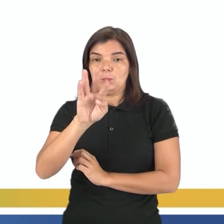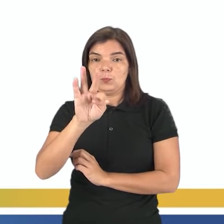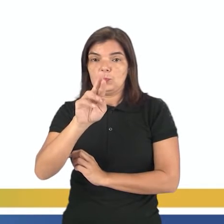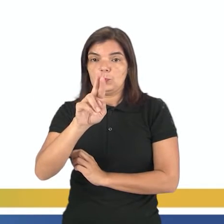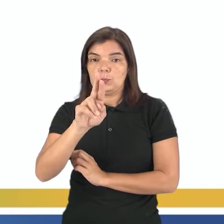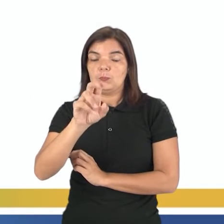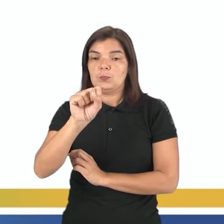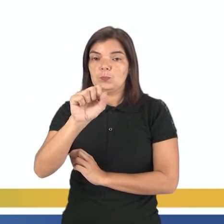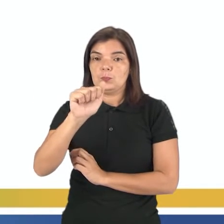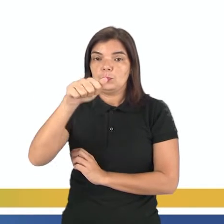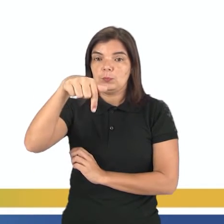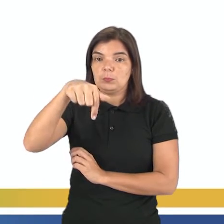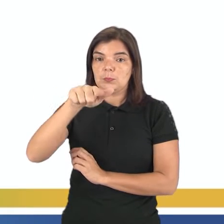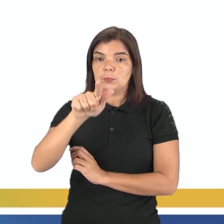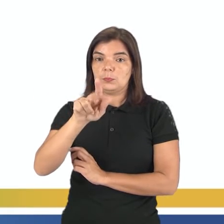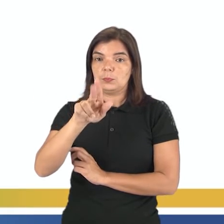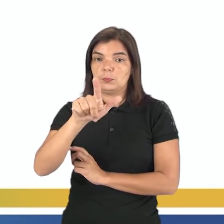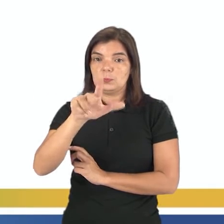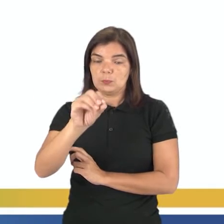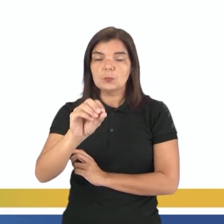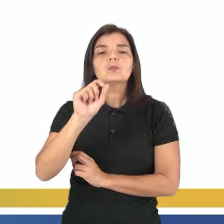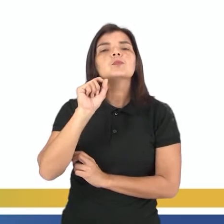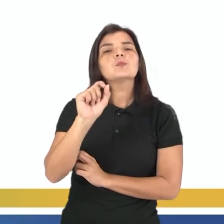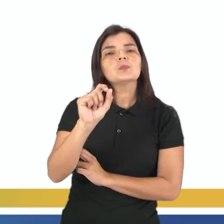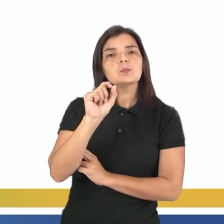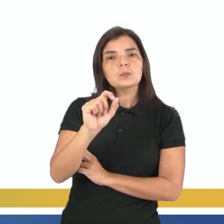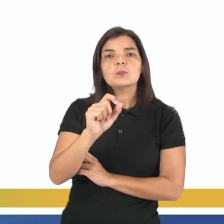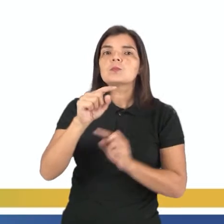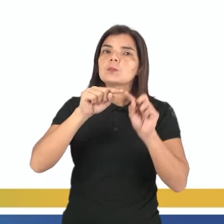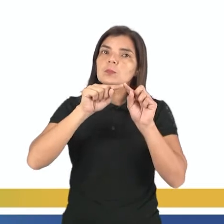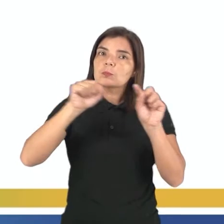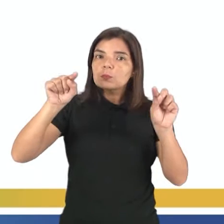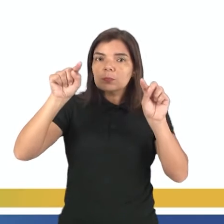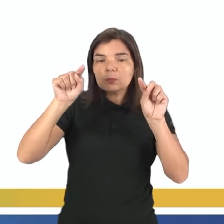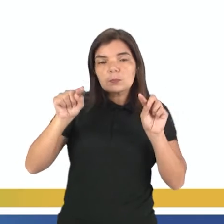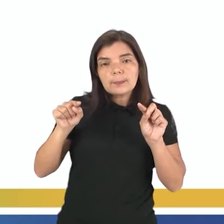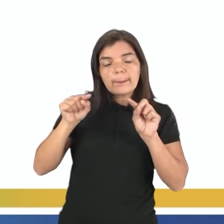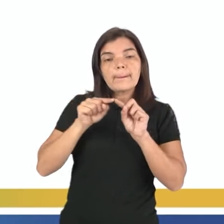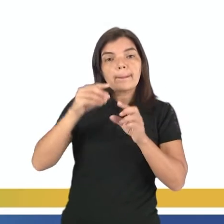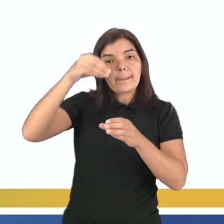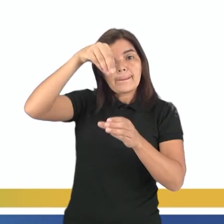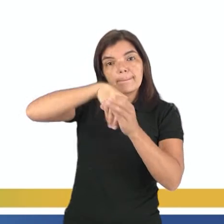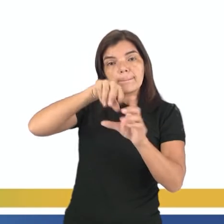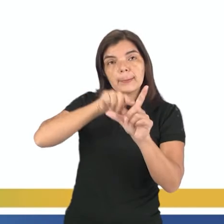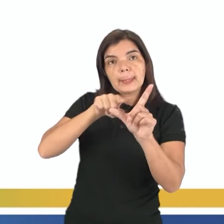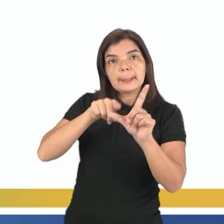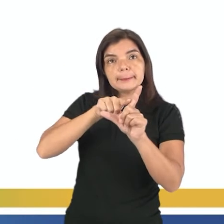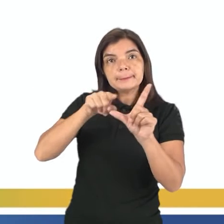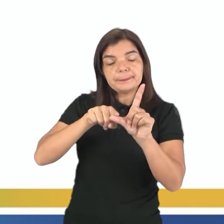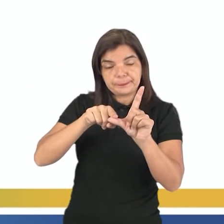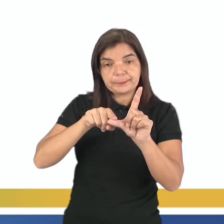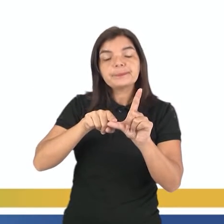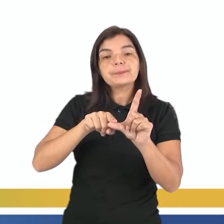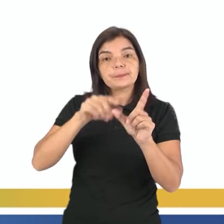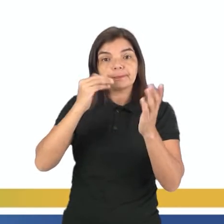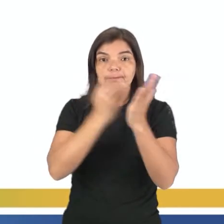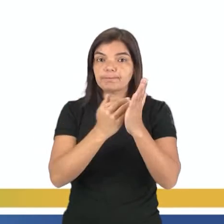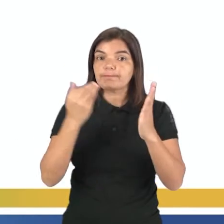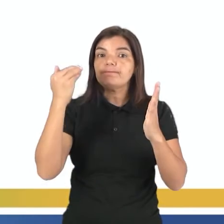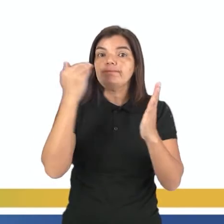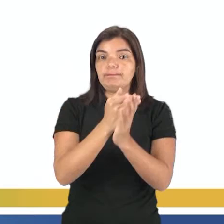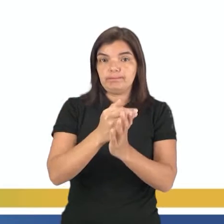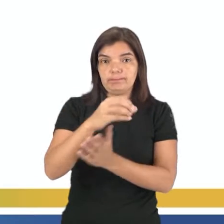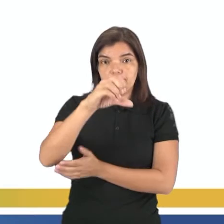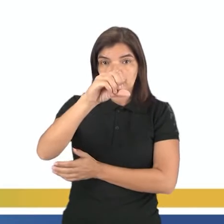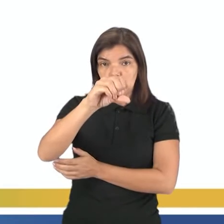obtuso, né? Então, o que é um triângulo obtuso? É um triângulo que possui um ângulo interno obtuso, ou seja, maior